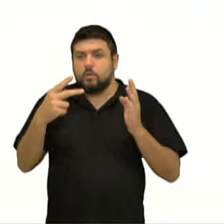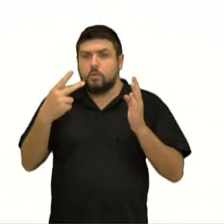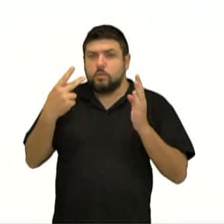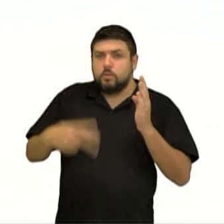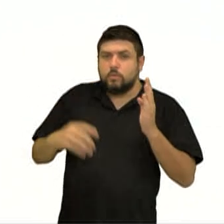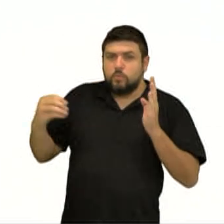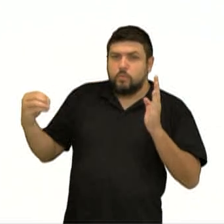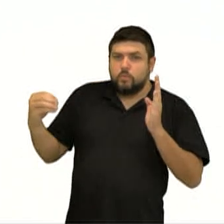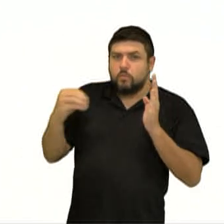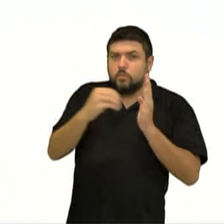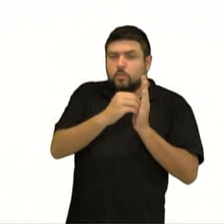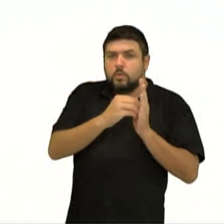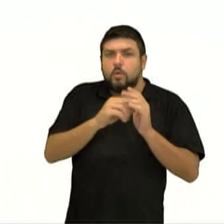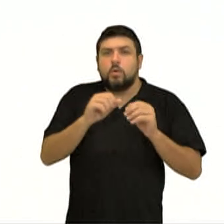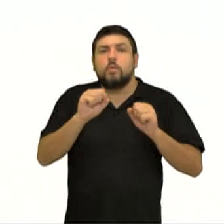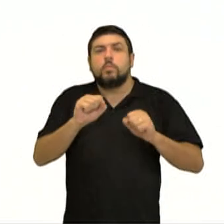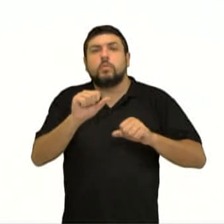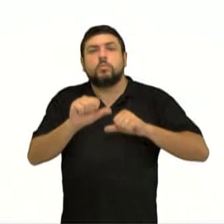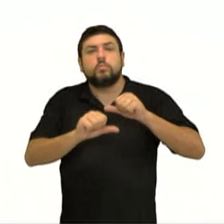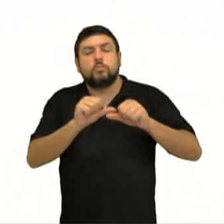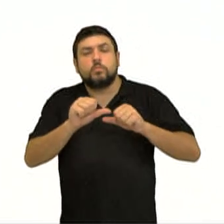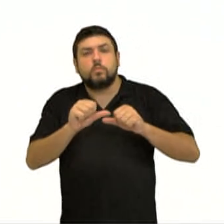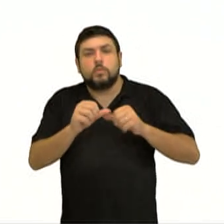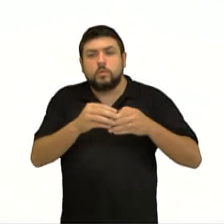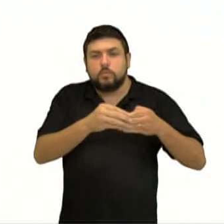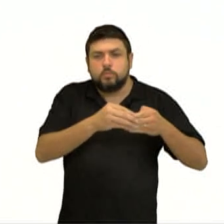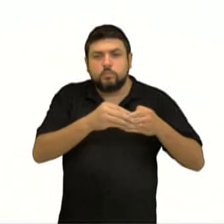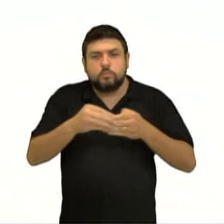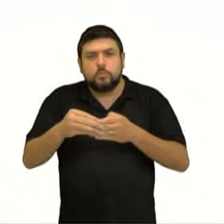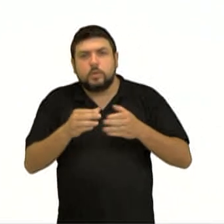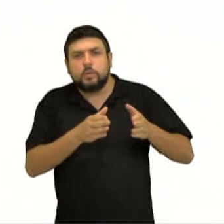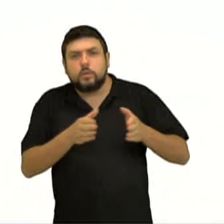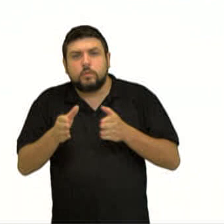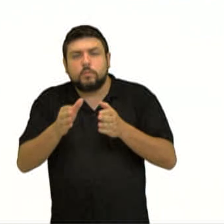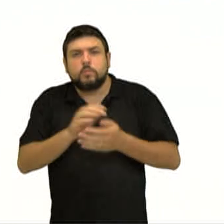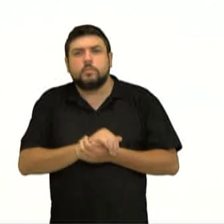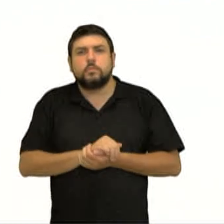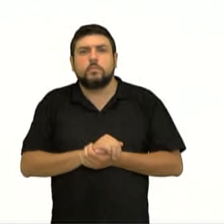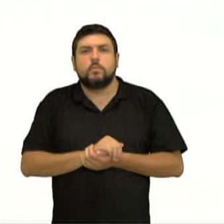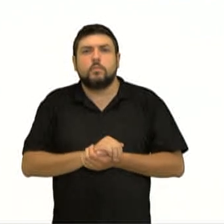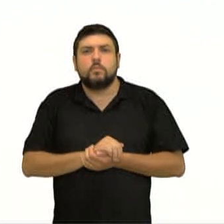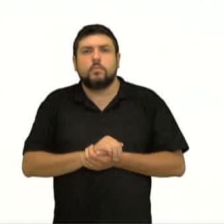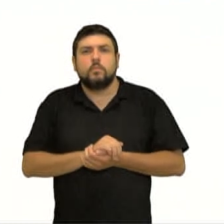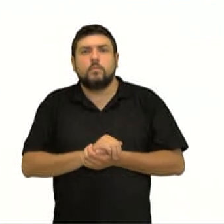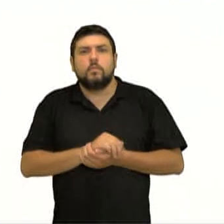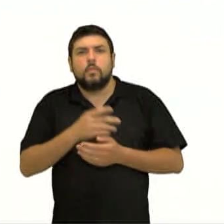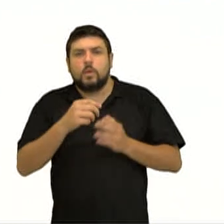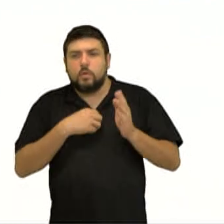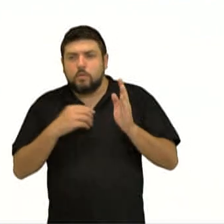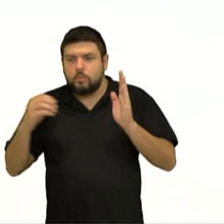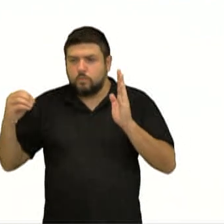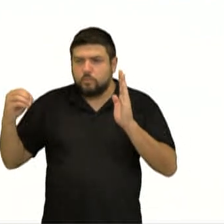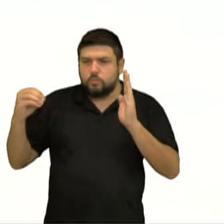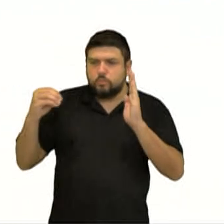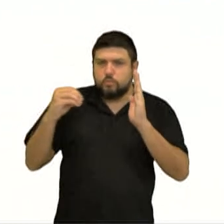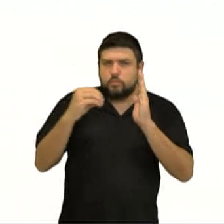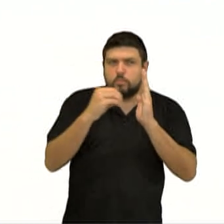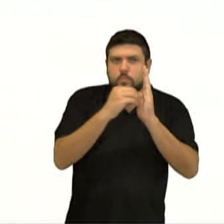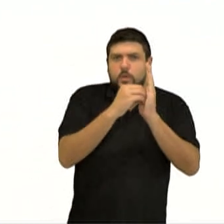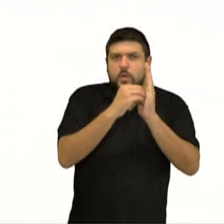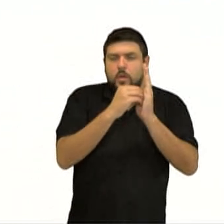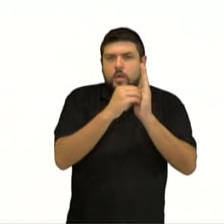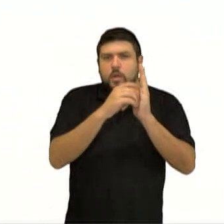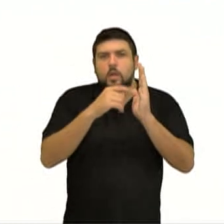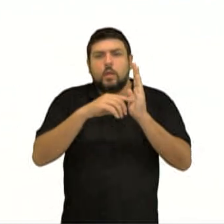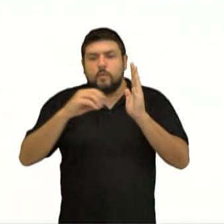e sentido, que é essa situação que a gente fez aqui. A bola estava com uma certa quantidade de movimento, bateu na parede e está com o